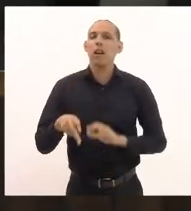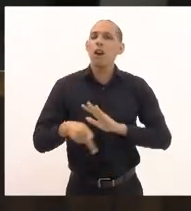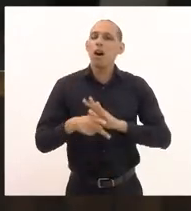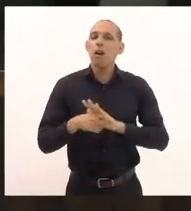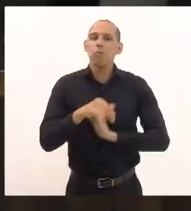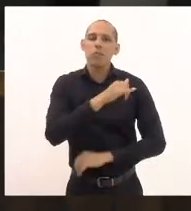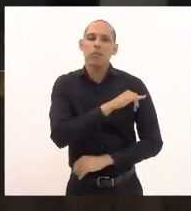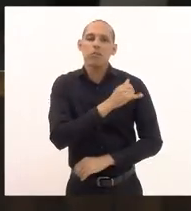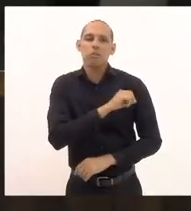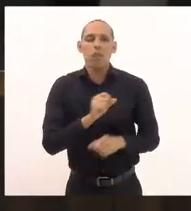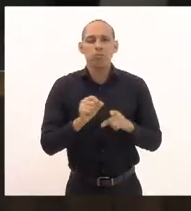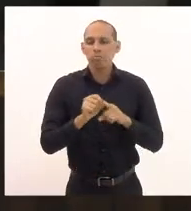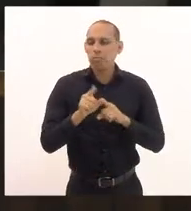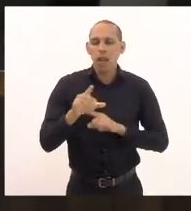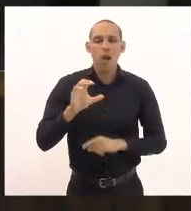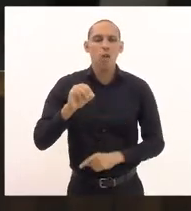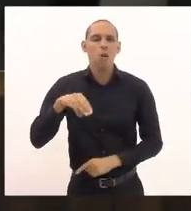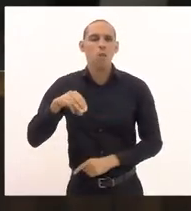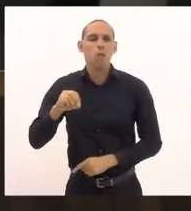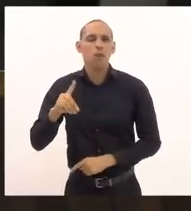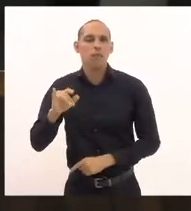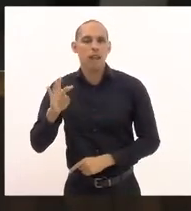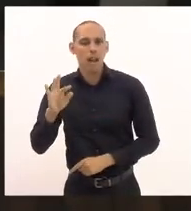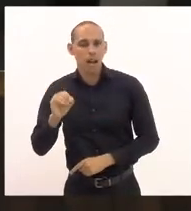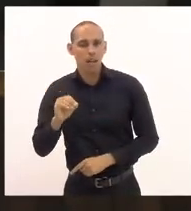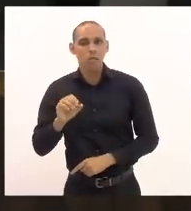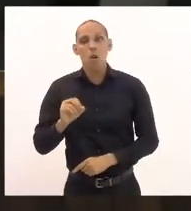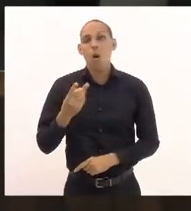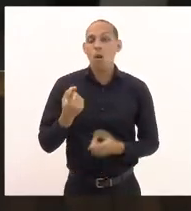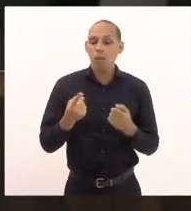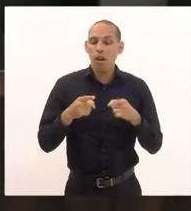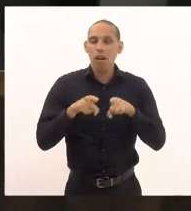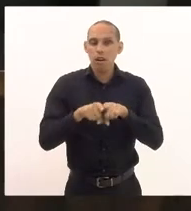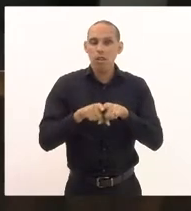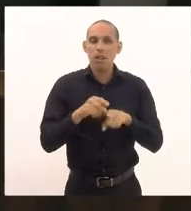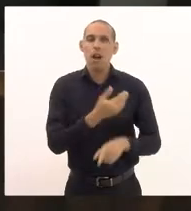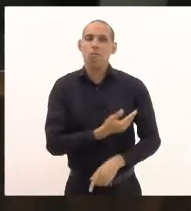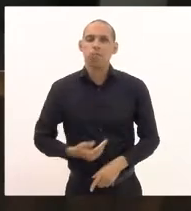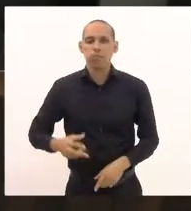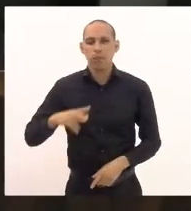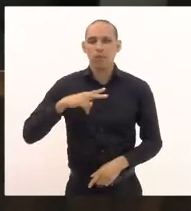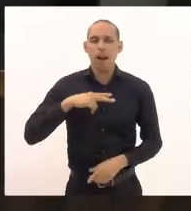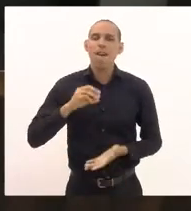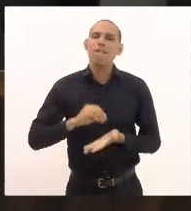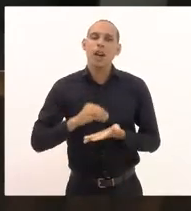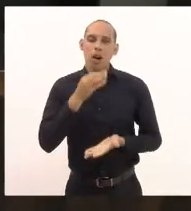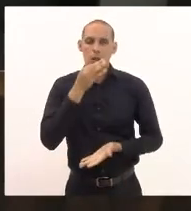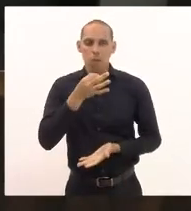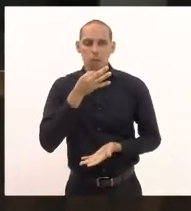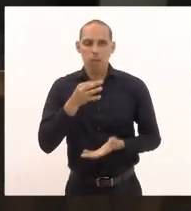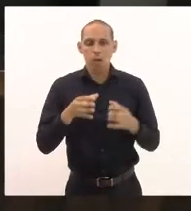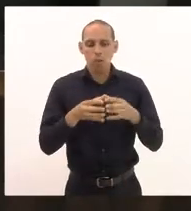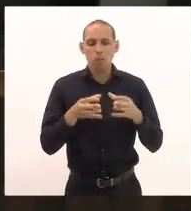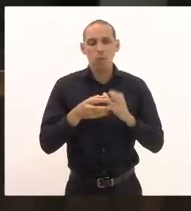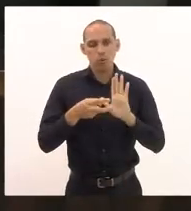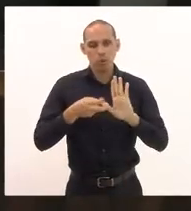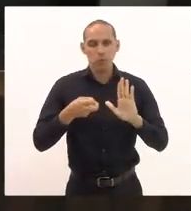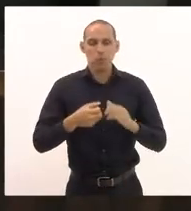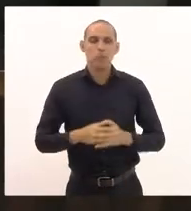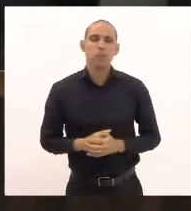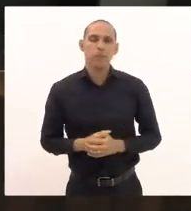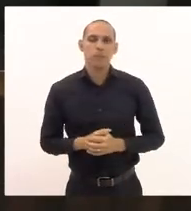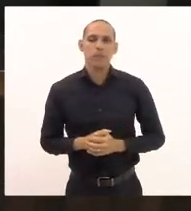comodato, concessão, permissão e parceria público-privado, PPP, pendendo de parecer da Comissão de Emendas Constitucionais e